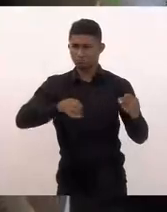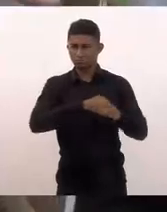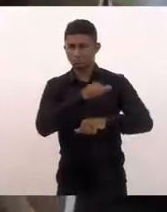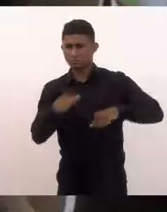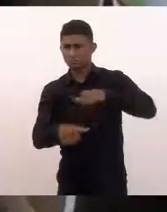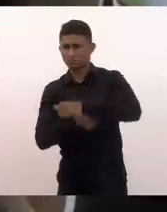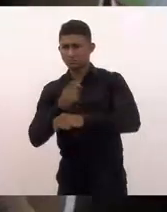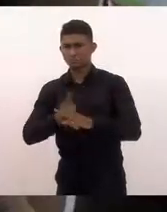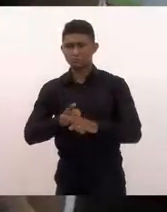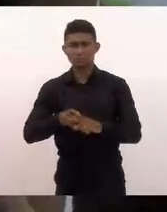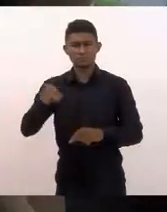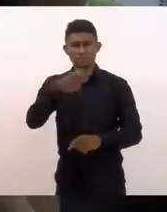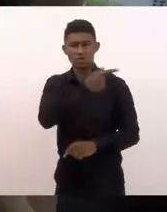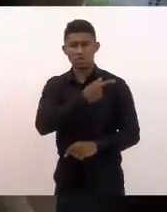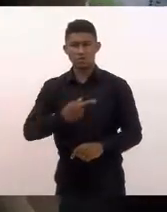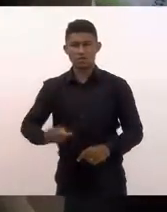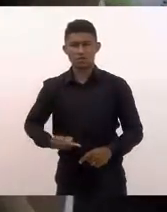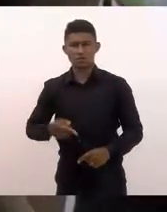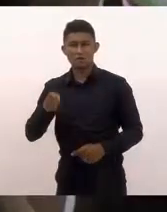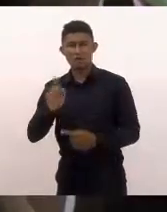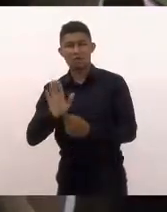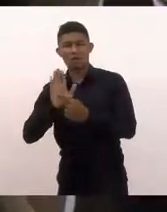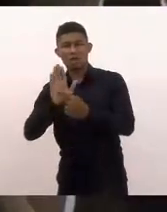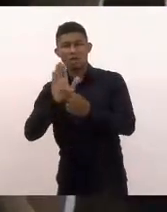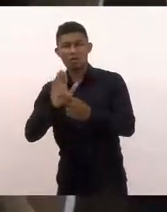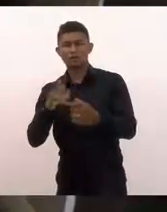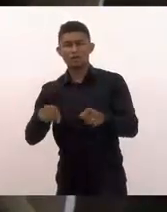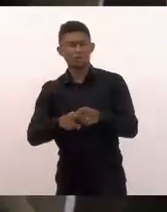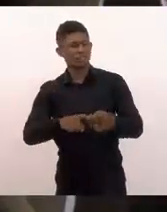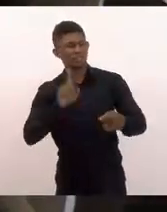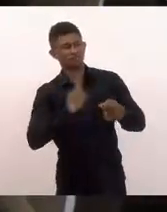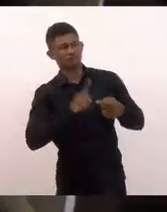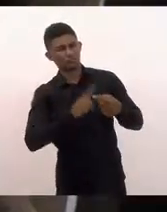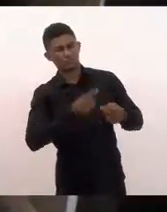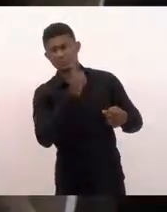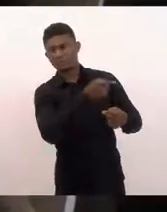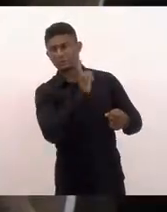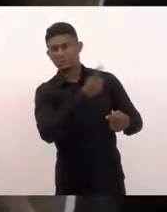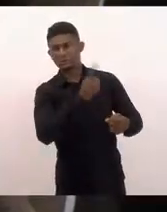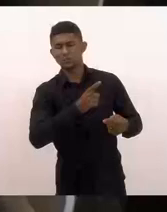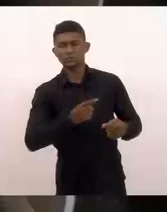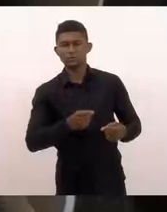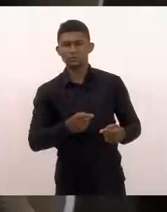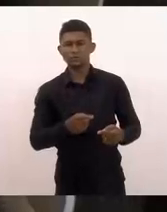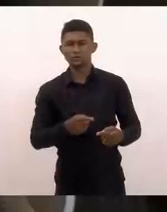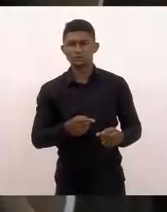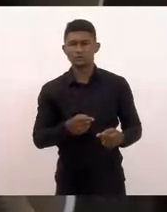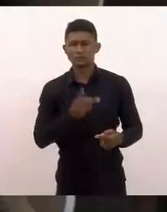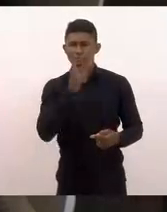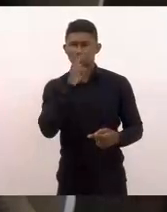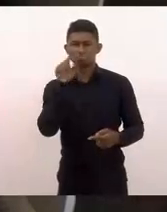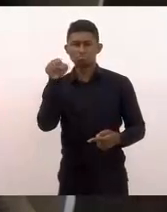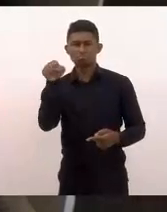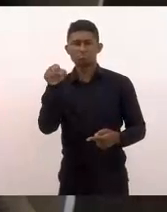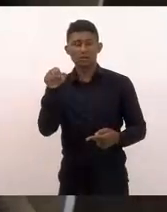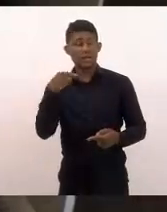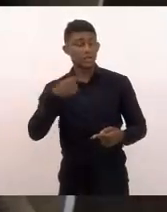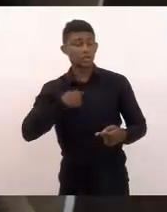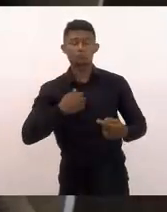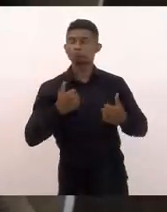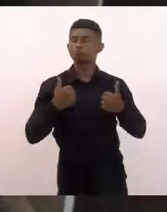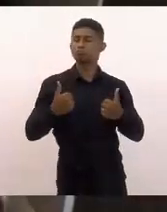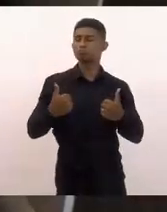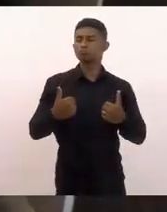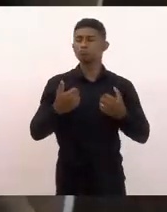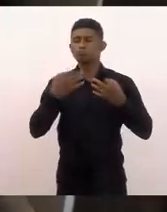do governador. O governador ameaçou, ofereceu cargos, posa de bom moço para elogiar